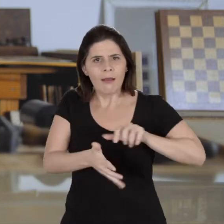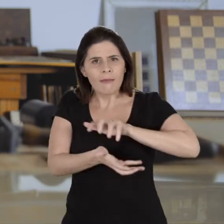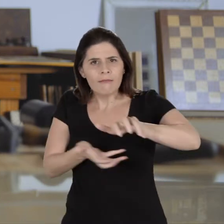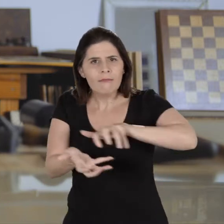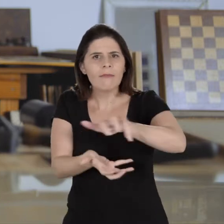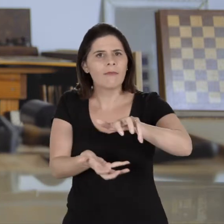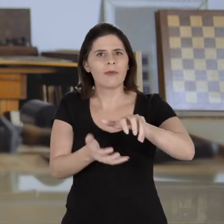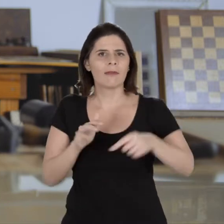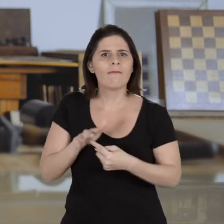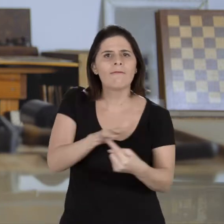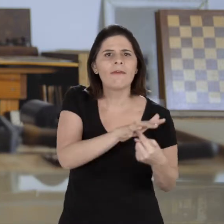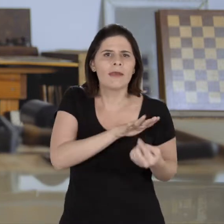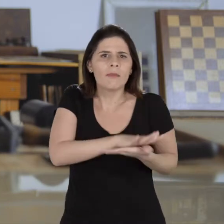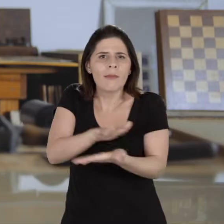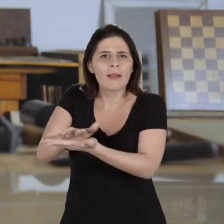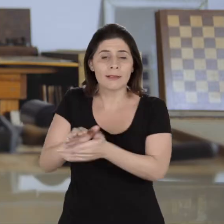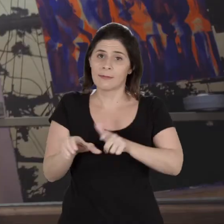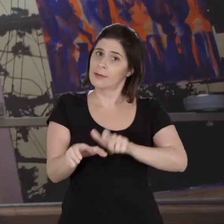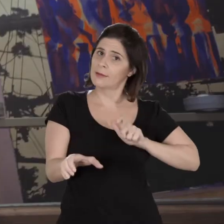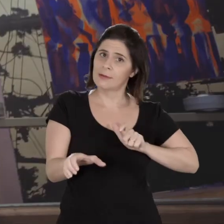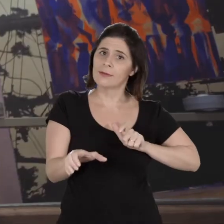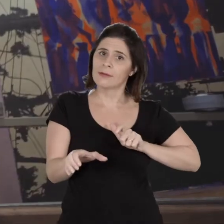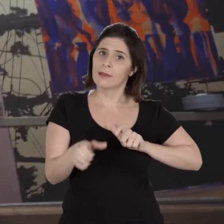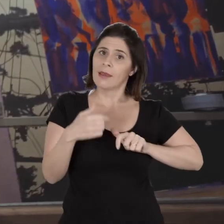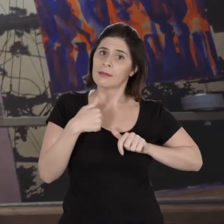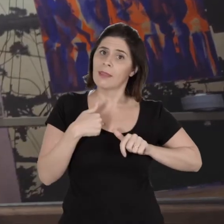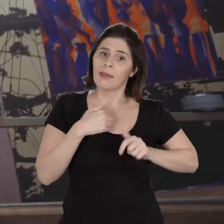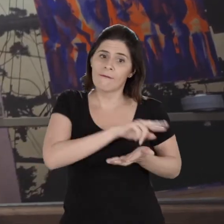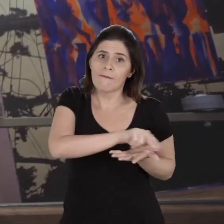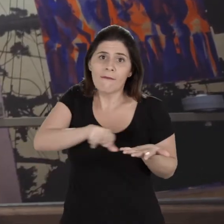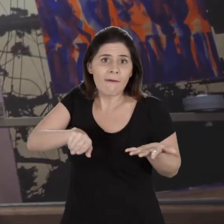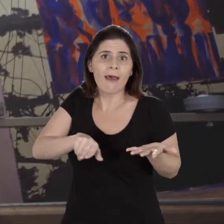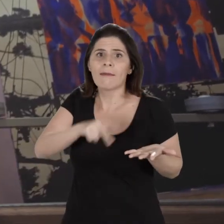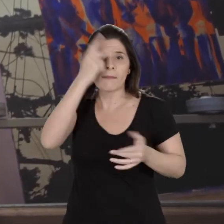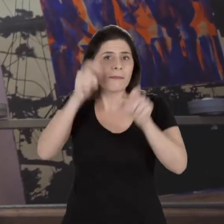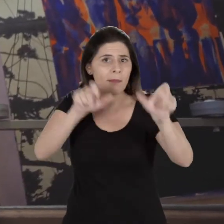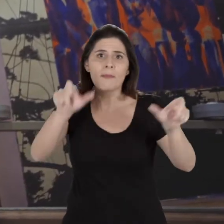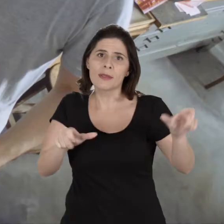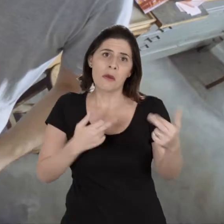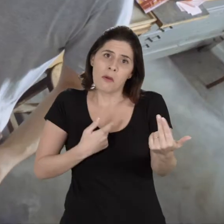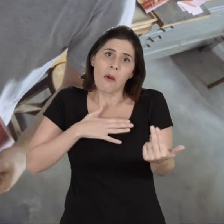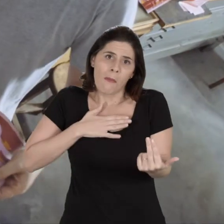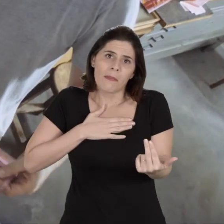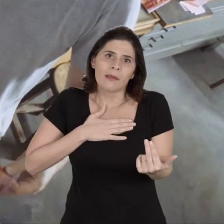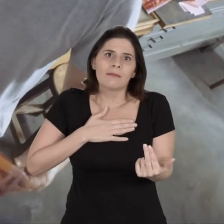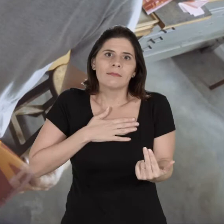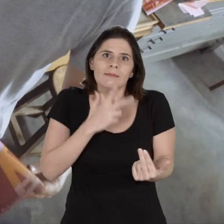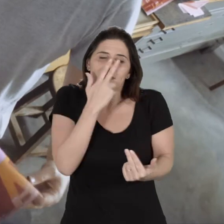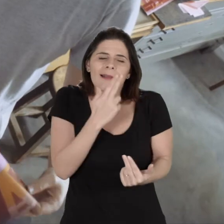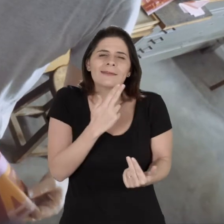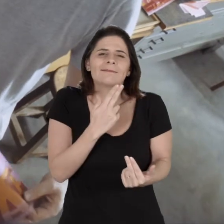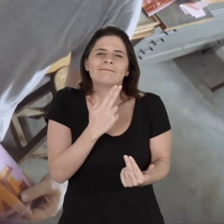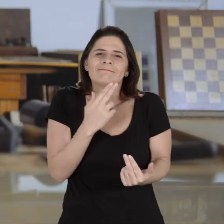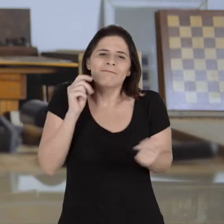as feiras de publicações independentes. Como eu, muitos estão se encantando com essa possibilidade, né, de expressar